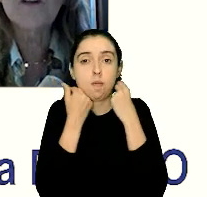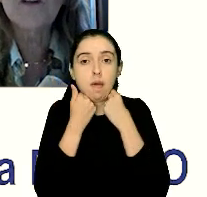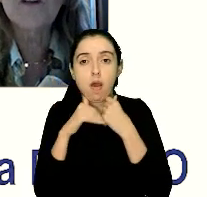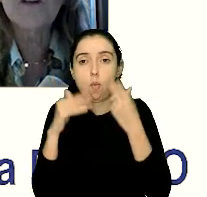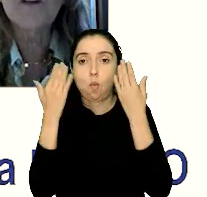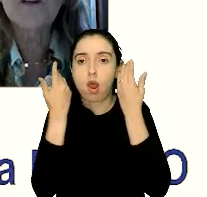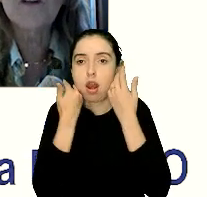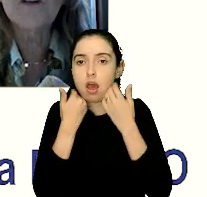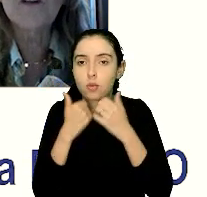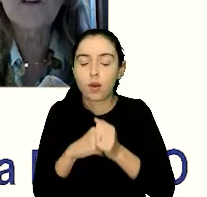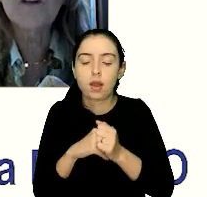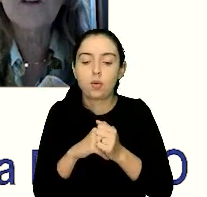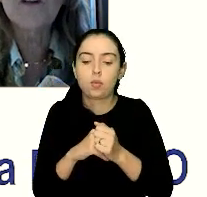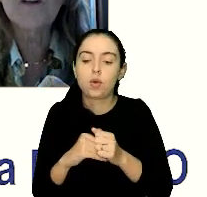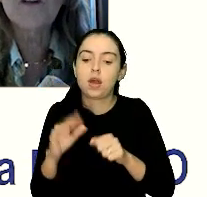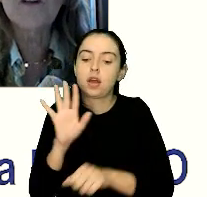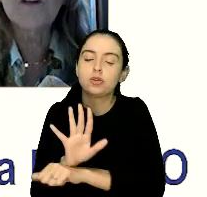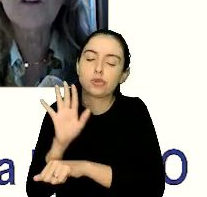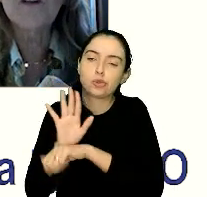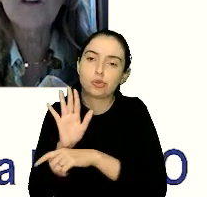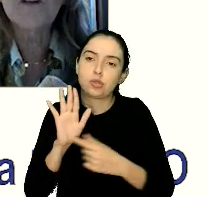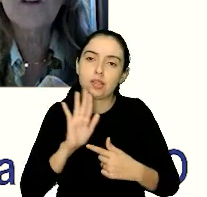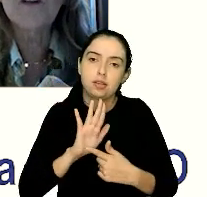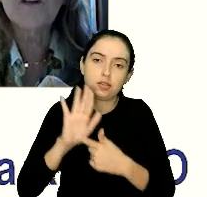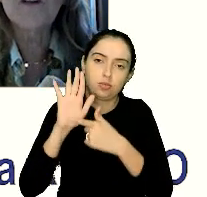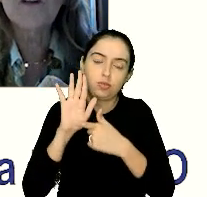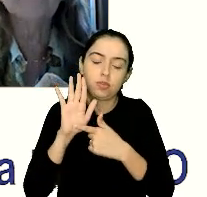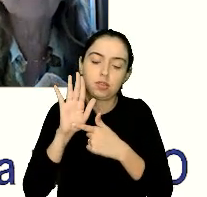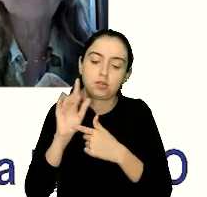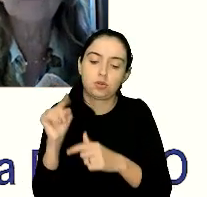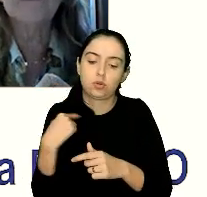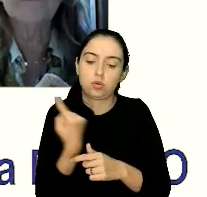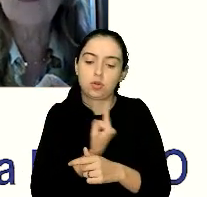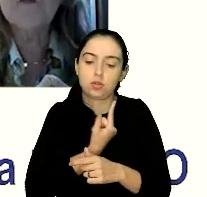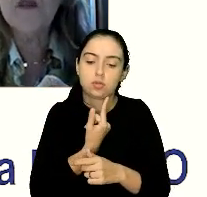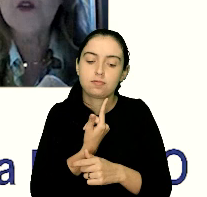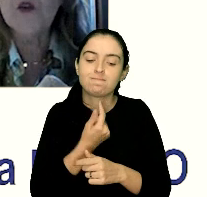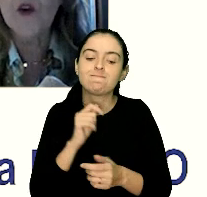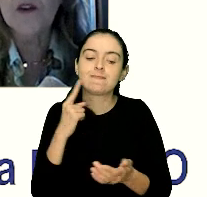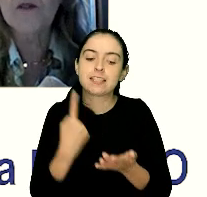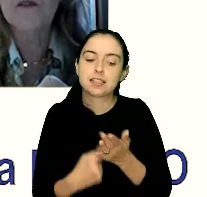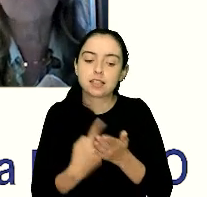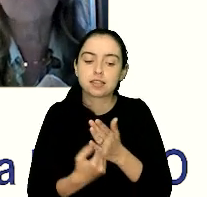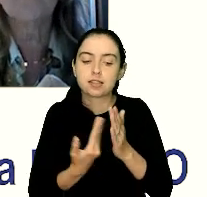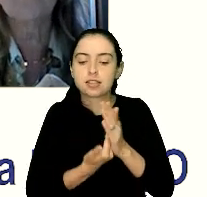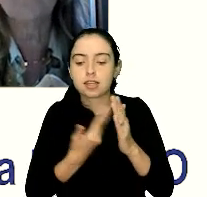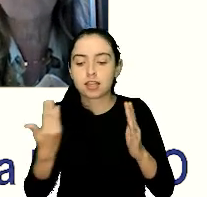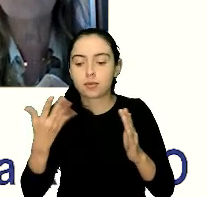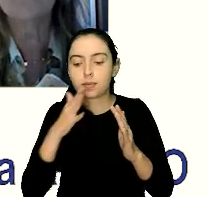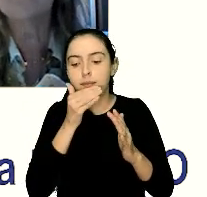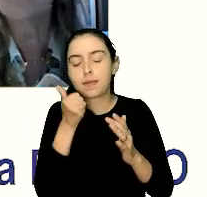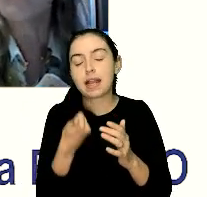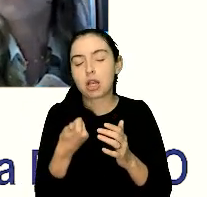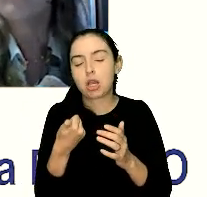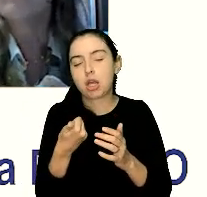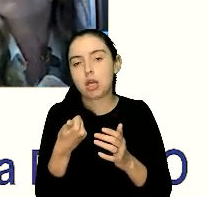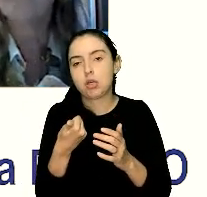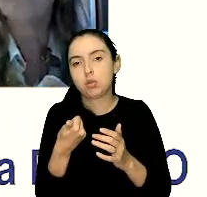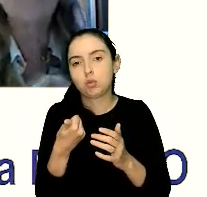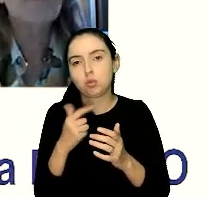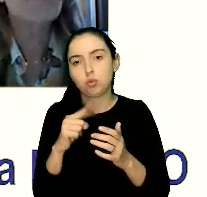lá disponível e nós, com certeza, sairemos melhor, né, dos